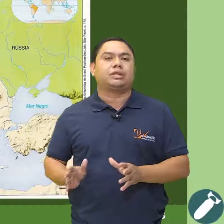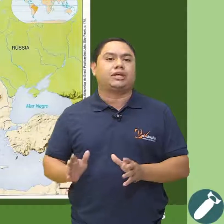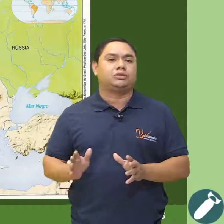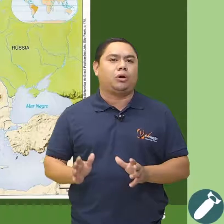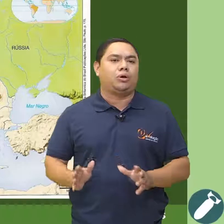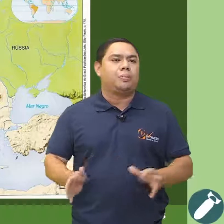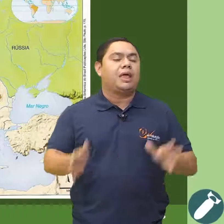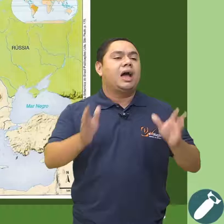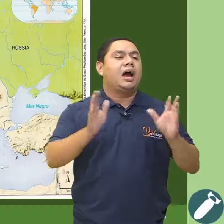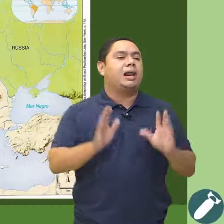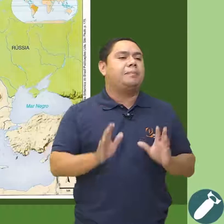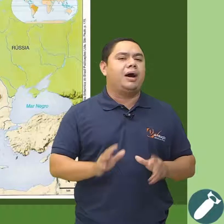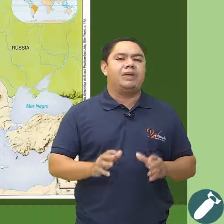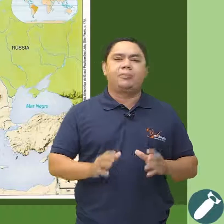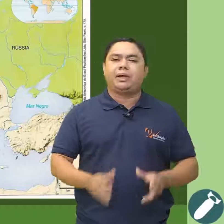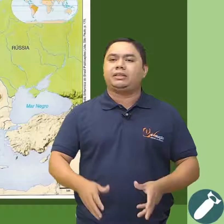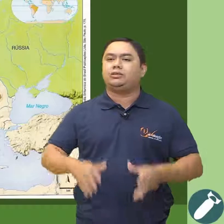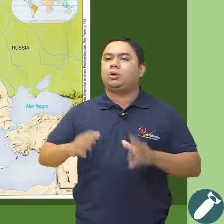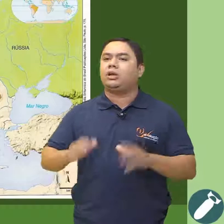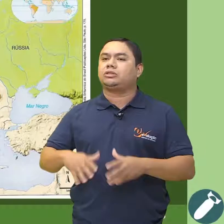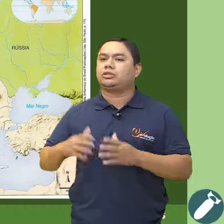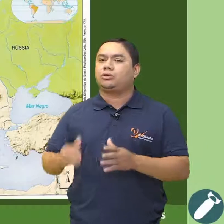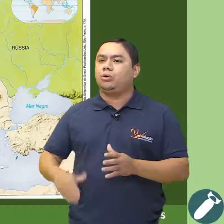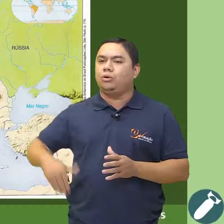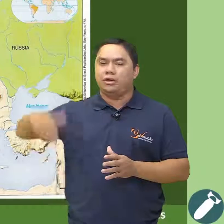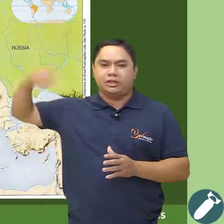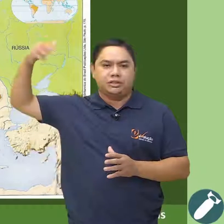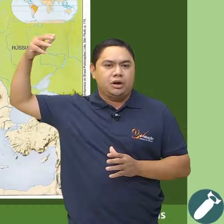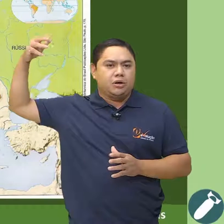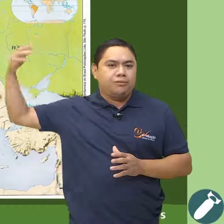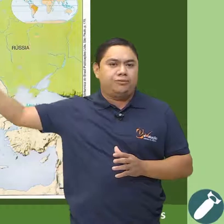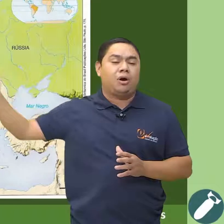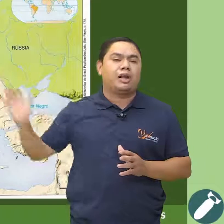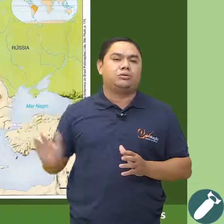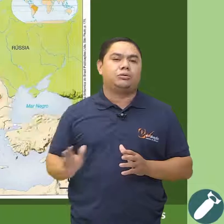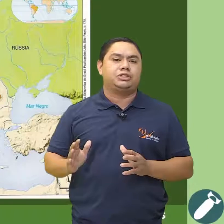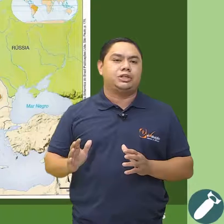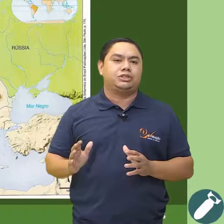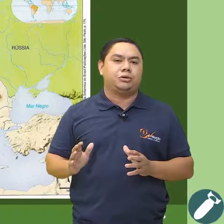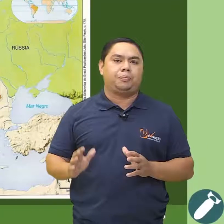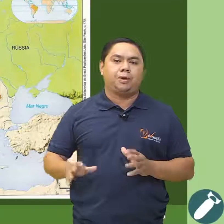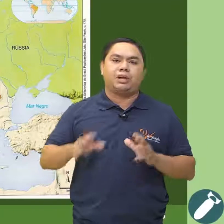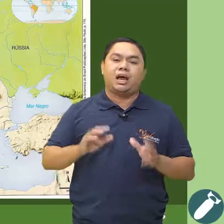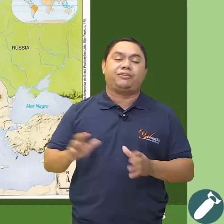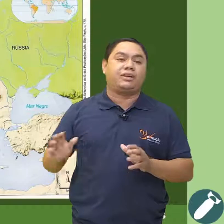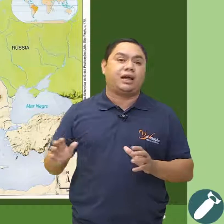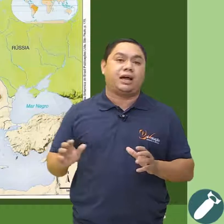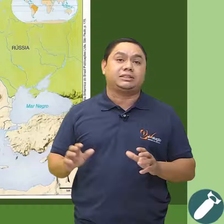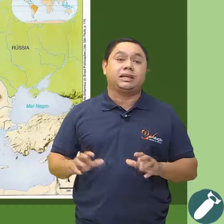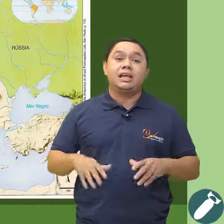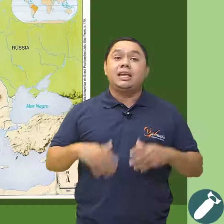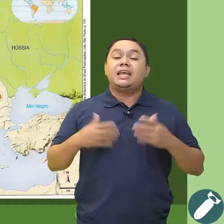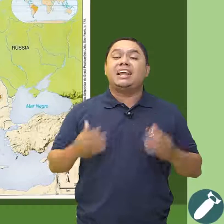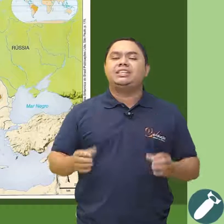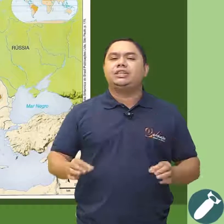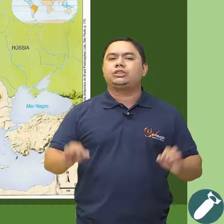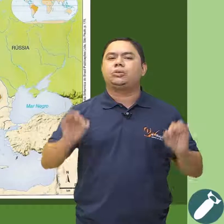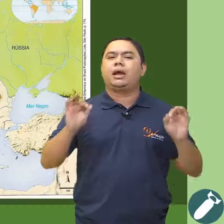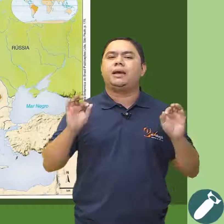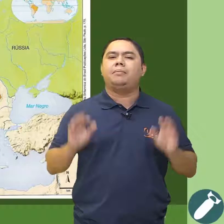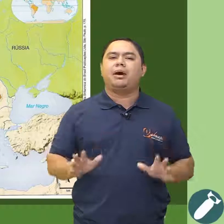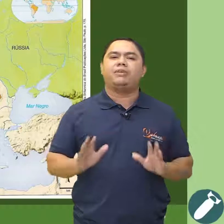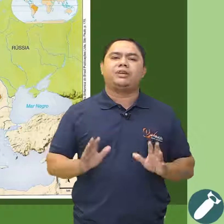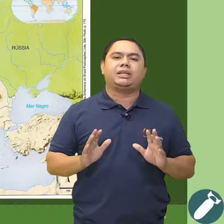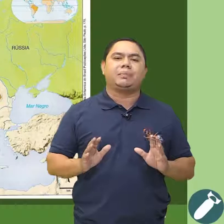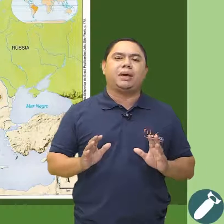seu território, a Alemanha vai perder todas as suas colônias fora do continente europeu, na África e na Ásia, e além disso,